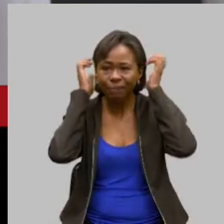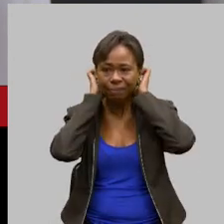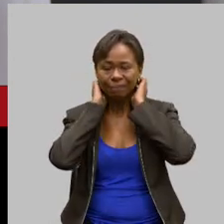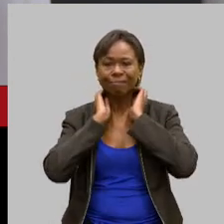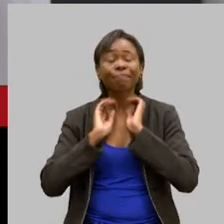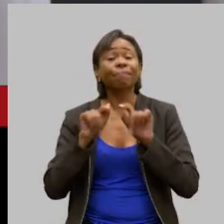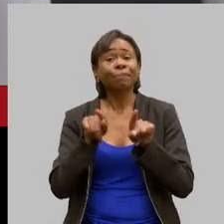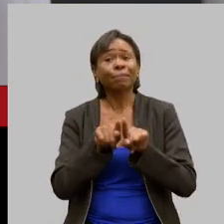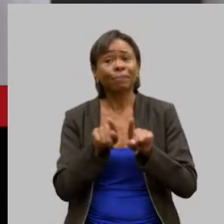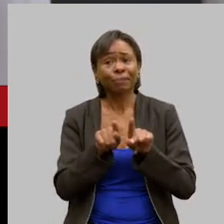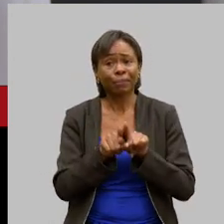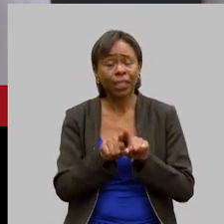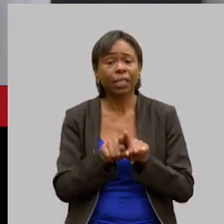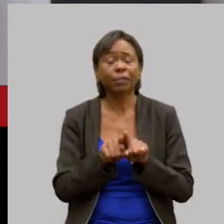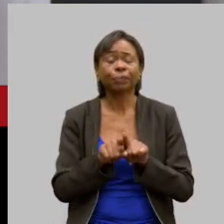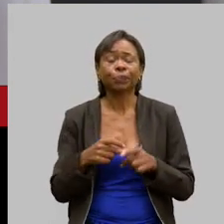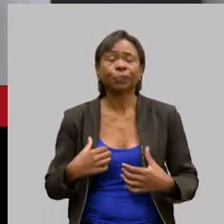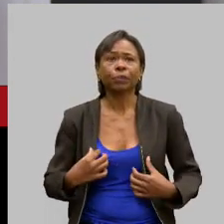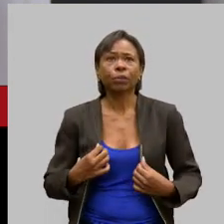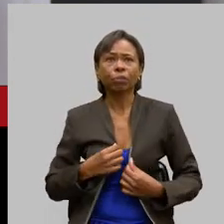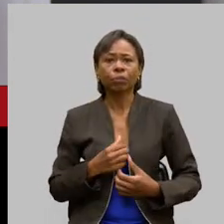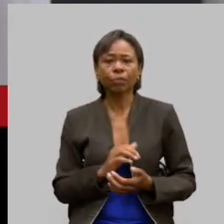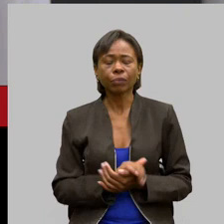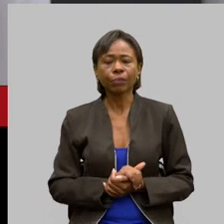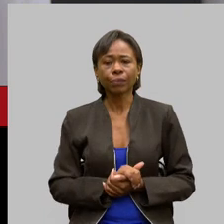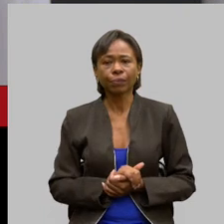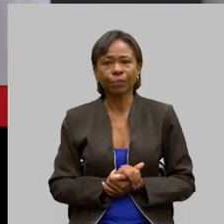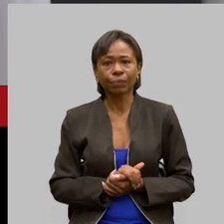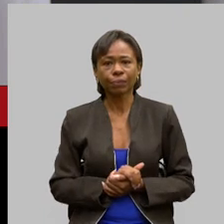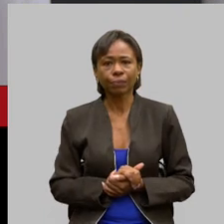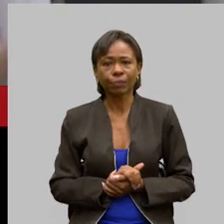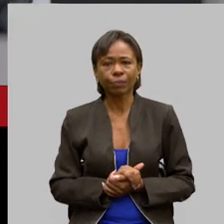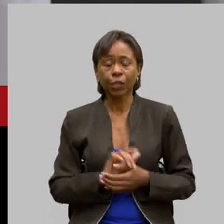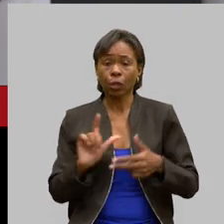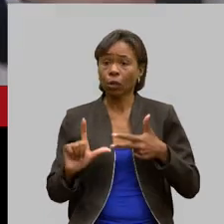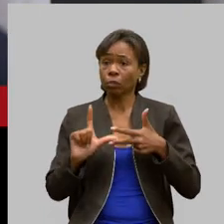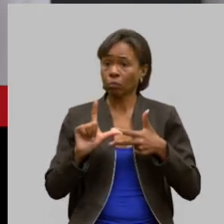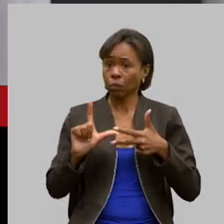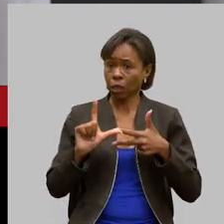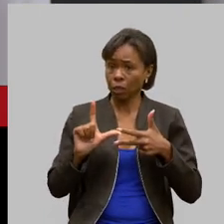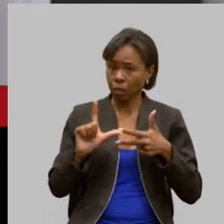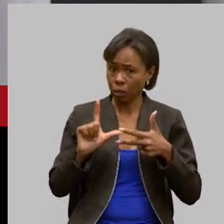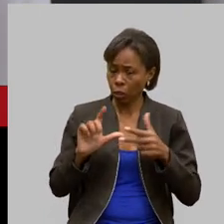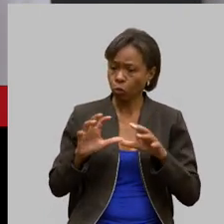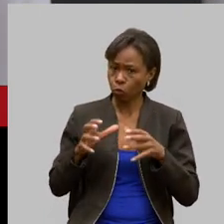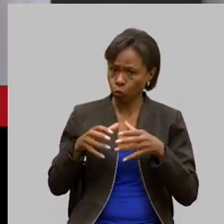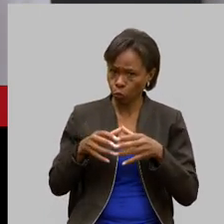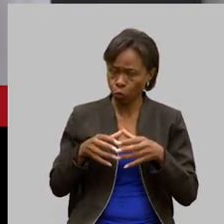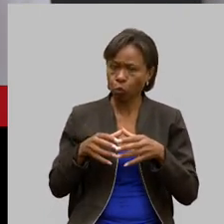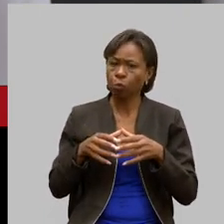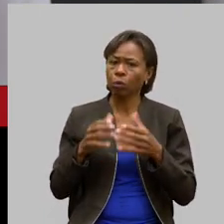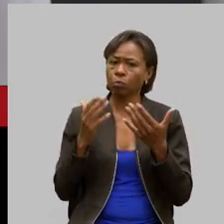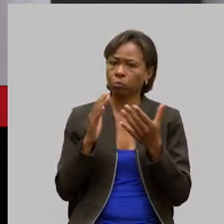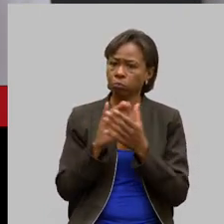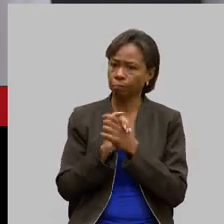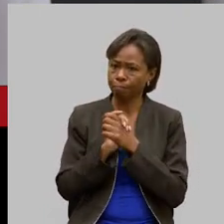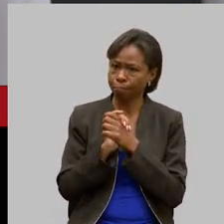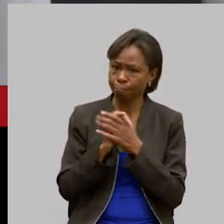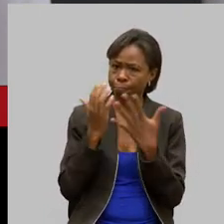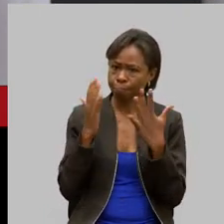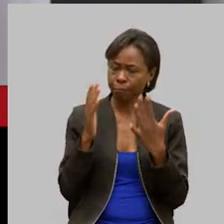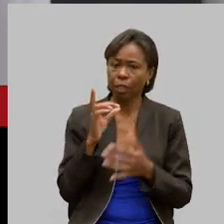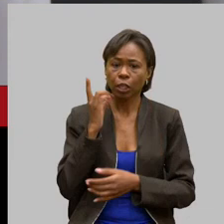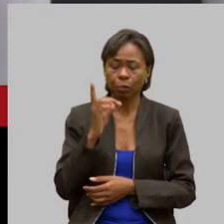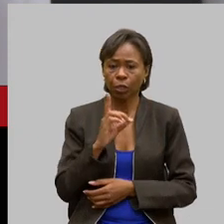eh do poder eh legislativo Nossa saudação né ao deputado